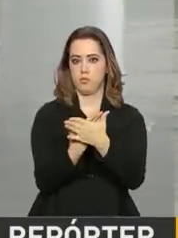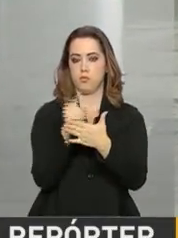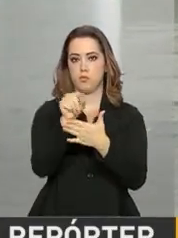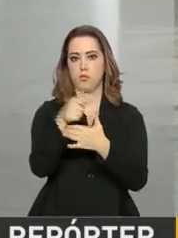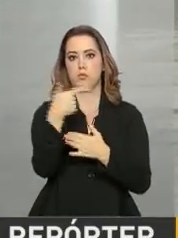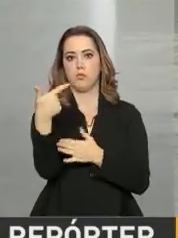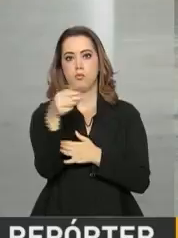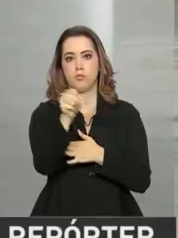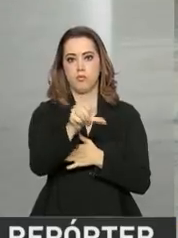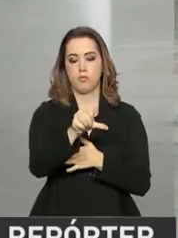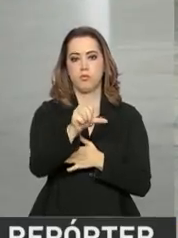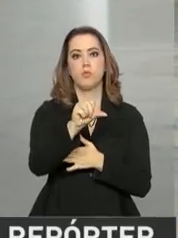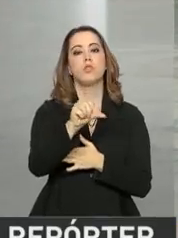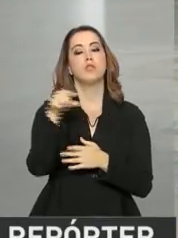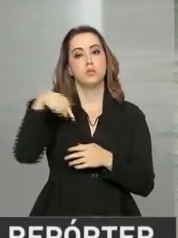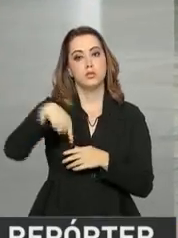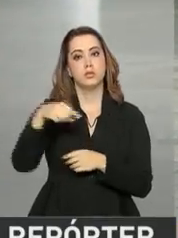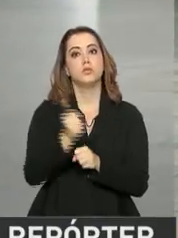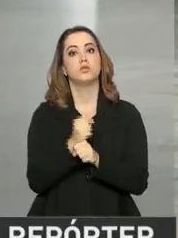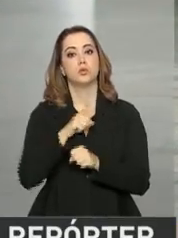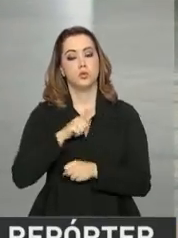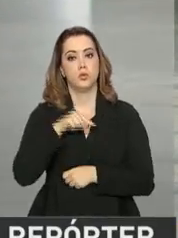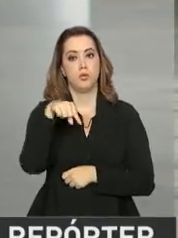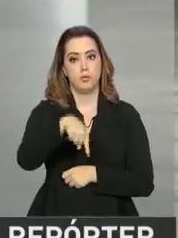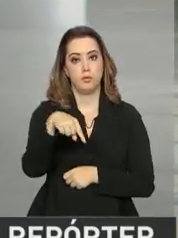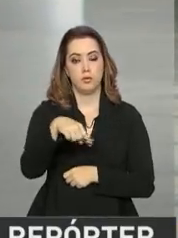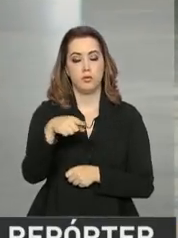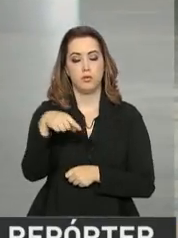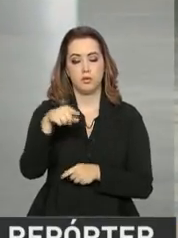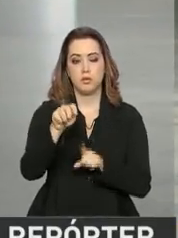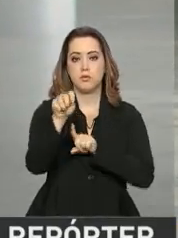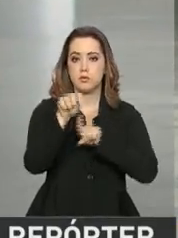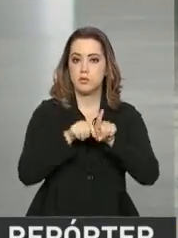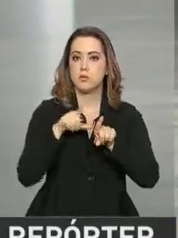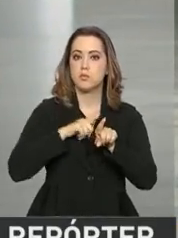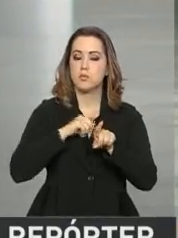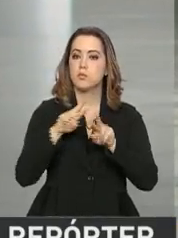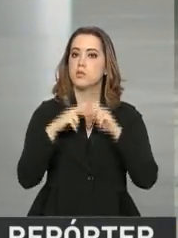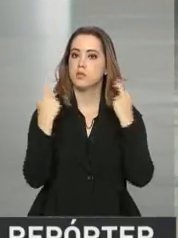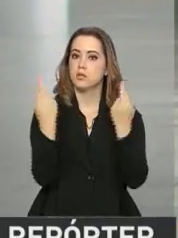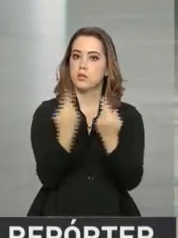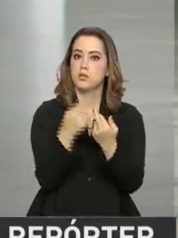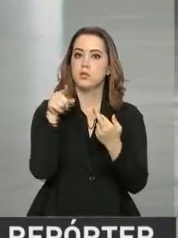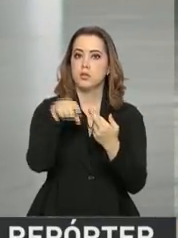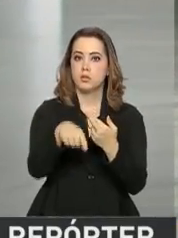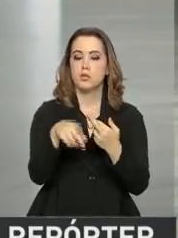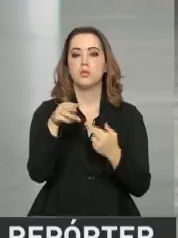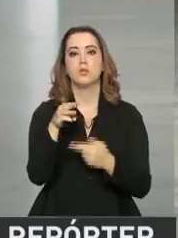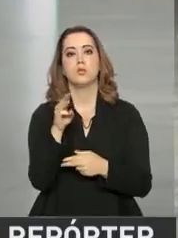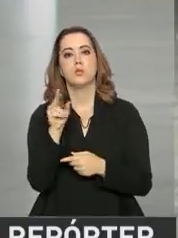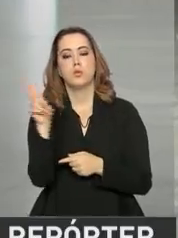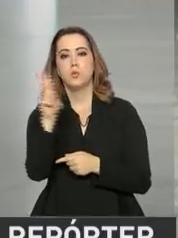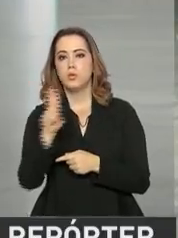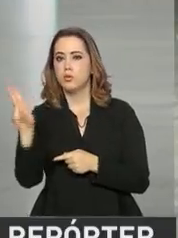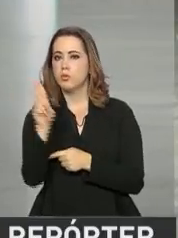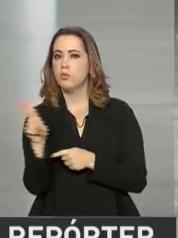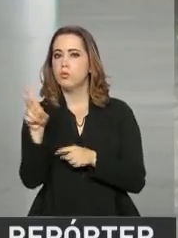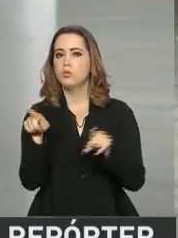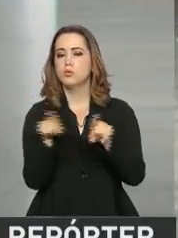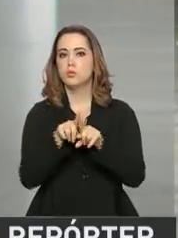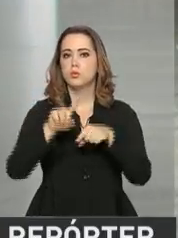reunião na sede do bloco em montev no Uruguai até lá os chanceleres dos países fundadores do bloco vão